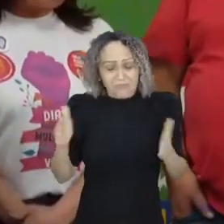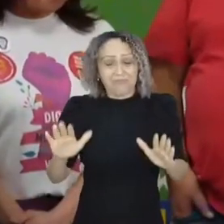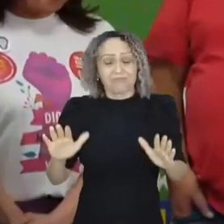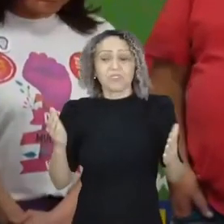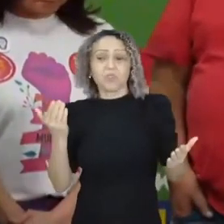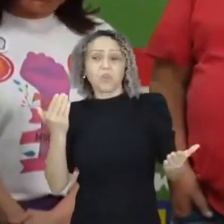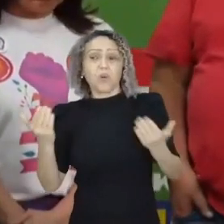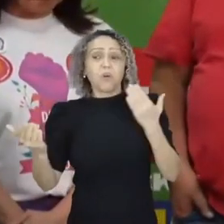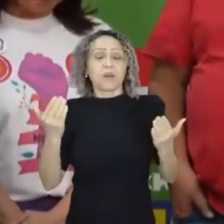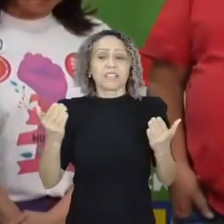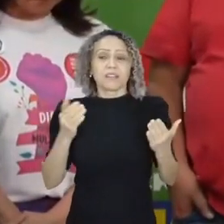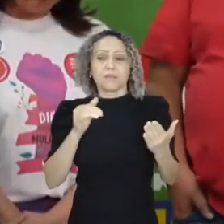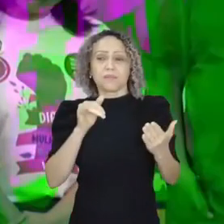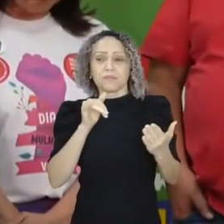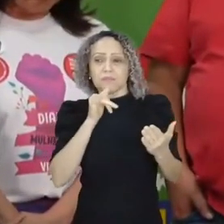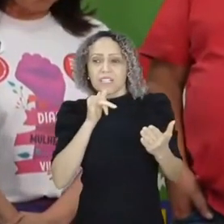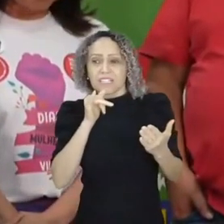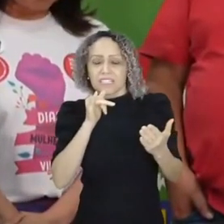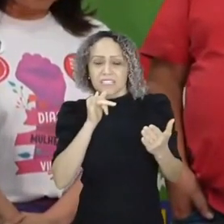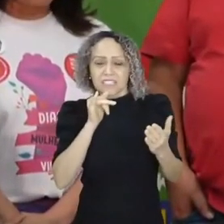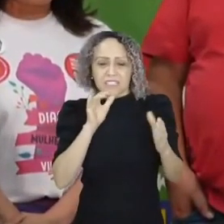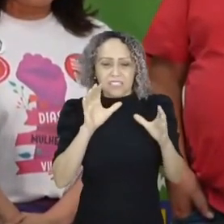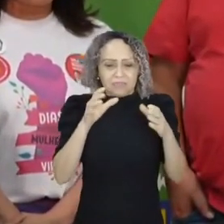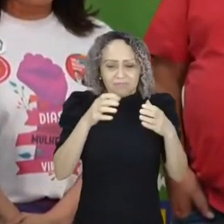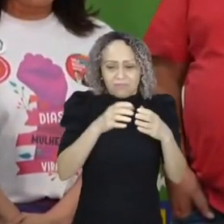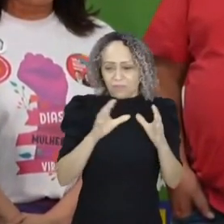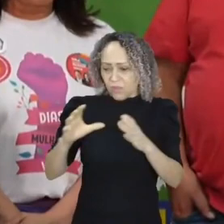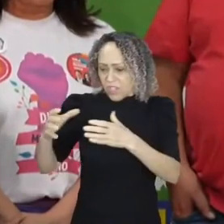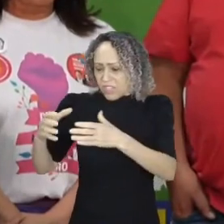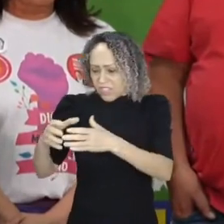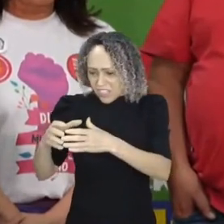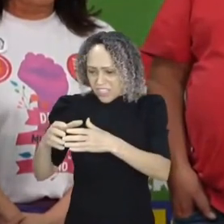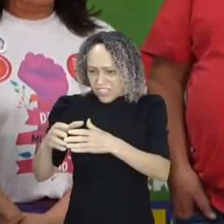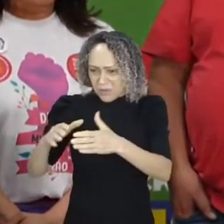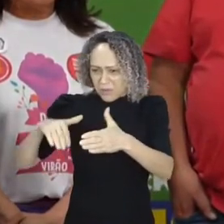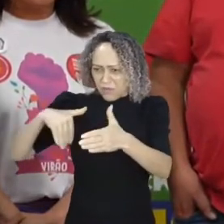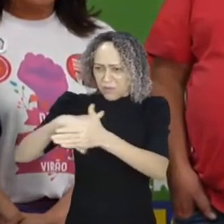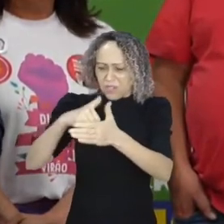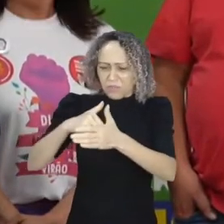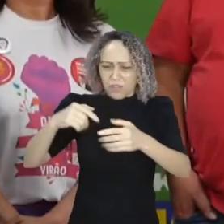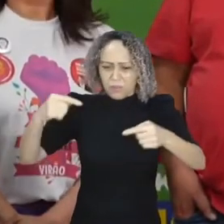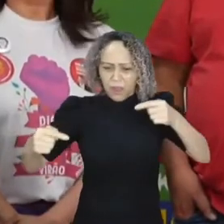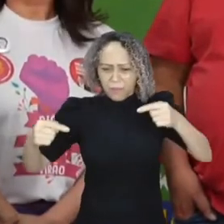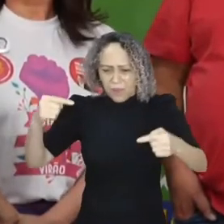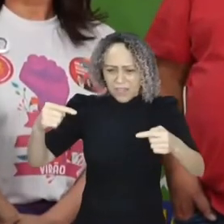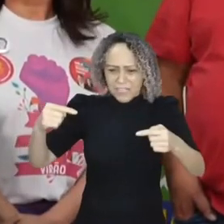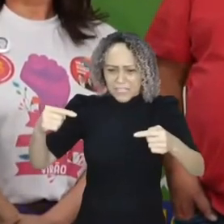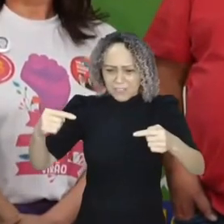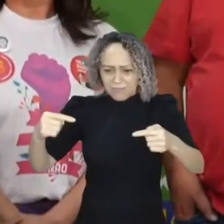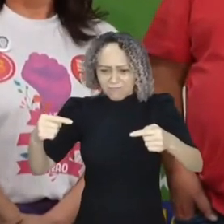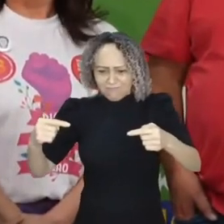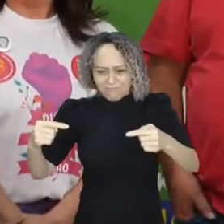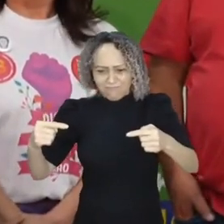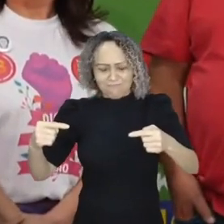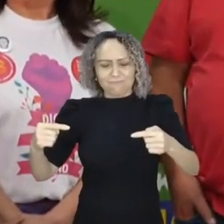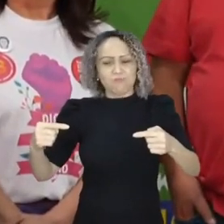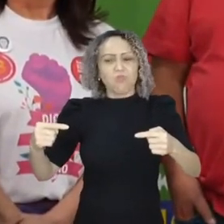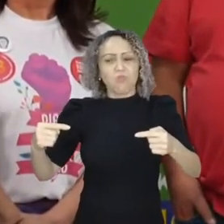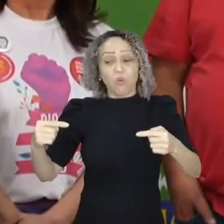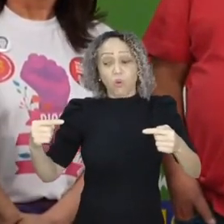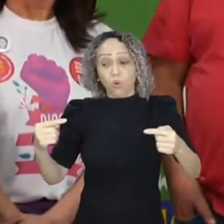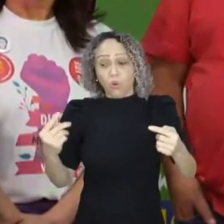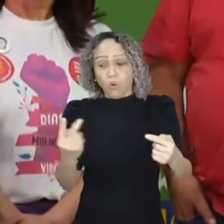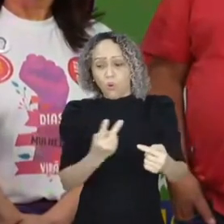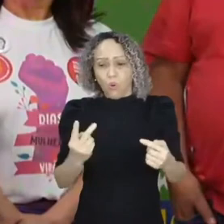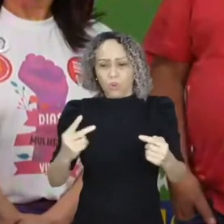dois times tivessem com a mesma disposição de ganhar. Onde é que está a diferença dessa campanha?